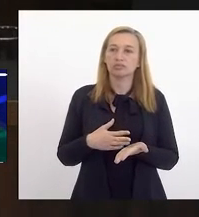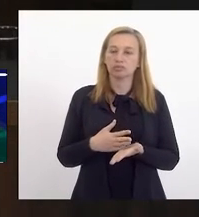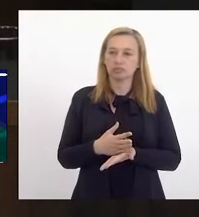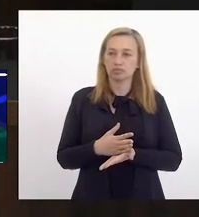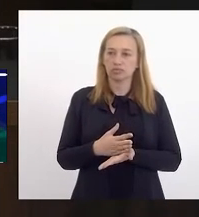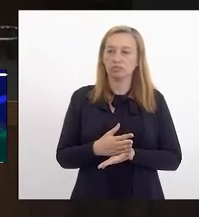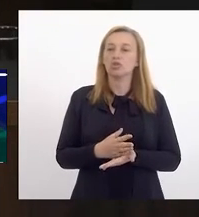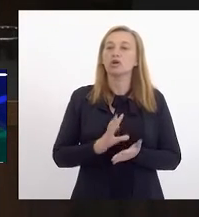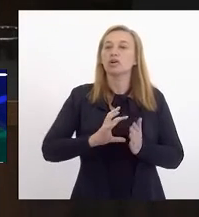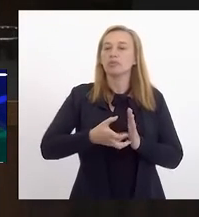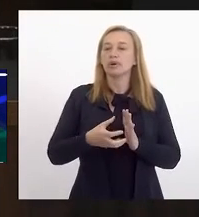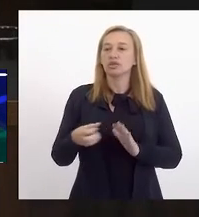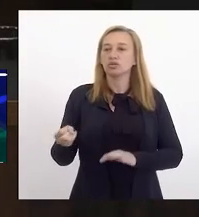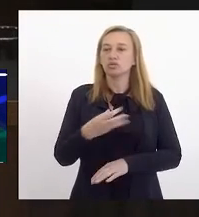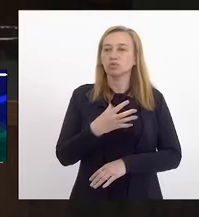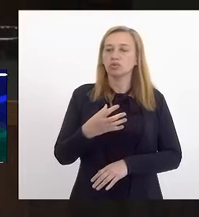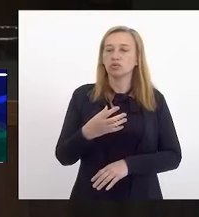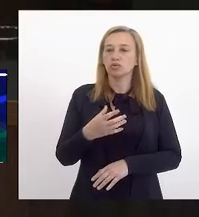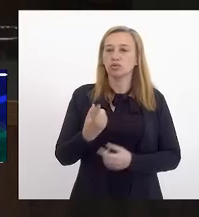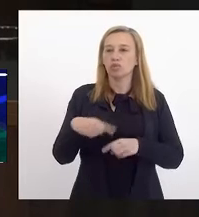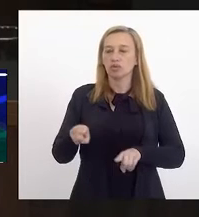Com abstenção do novo.